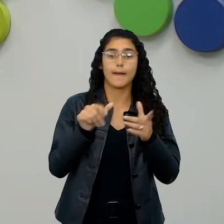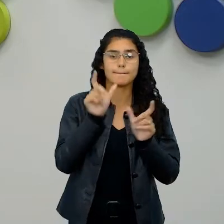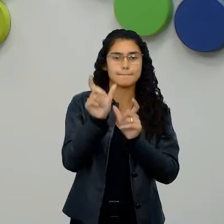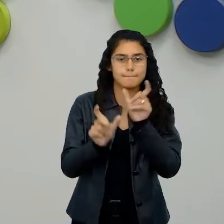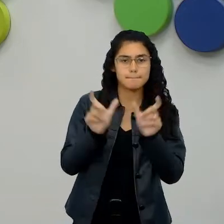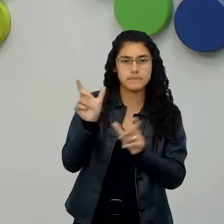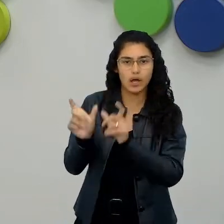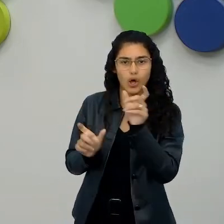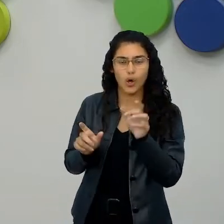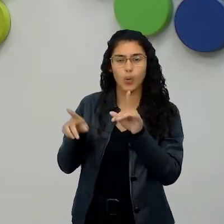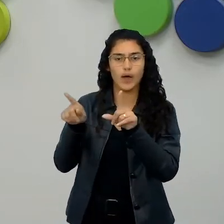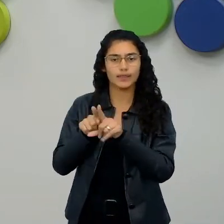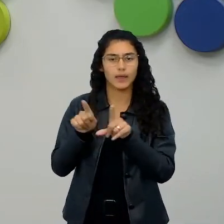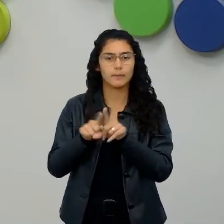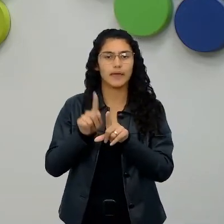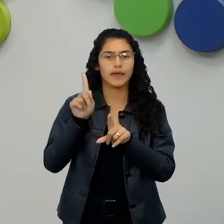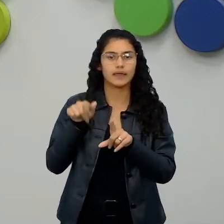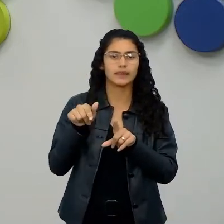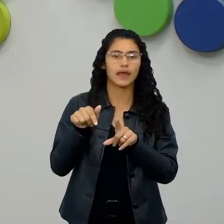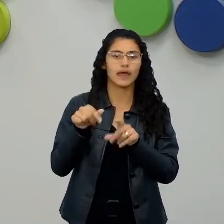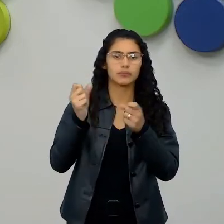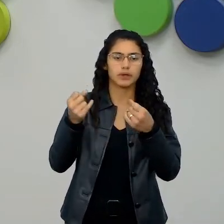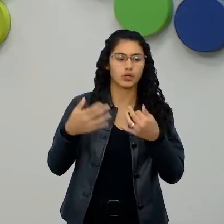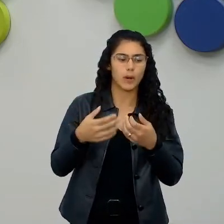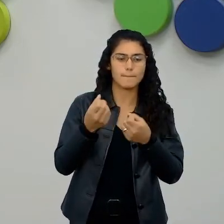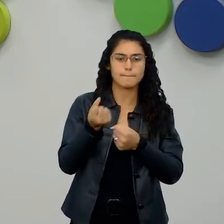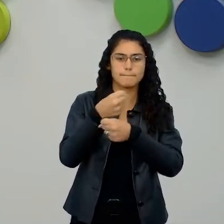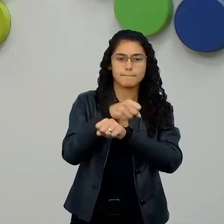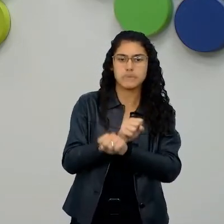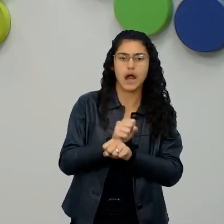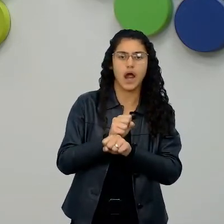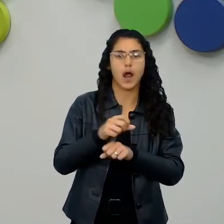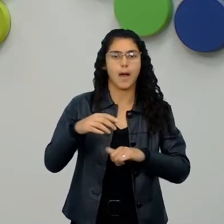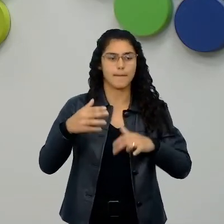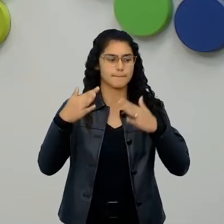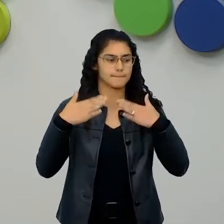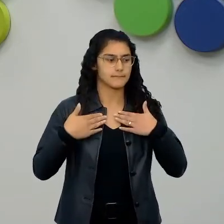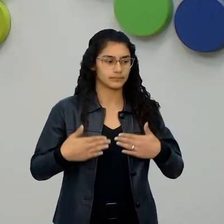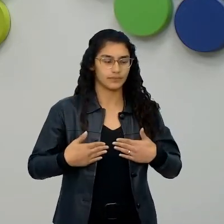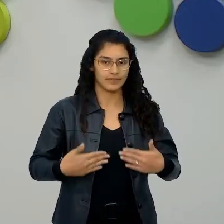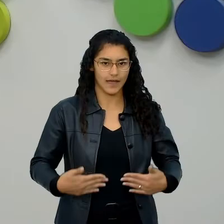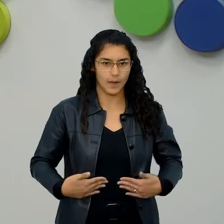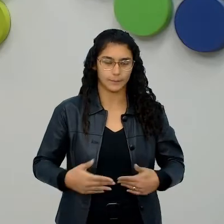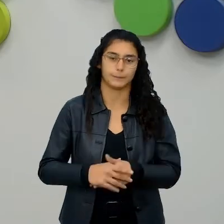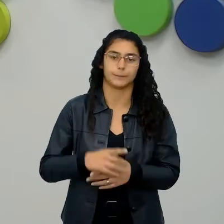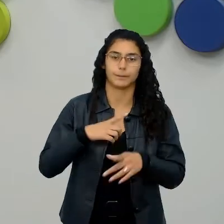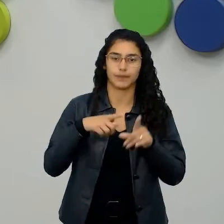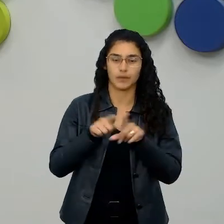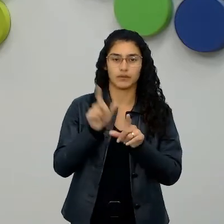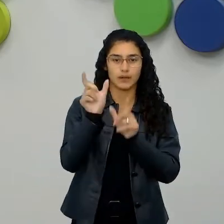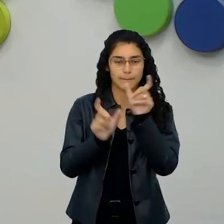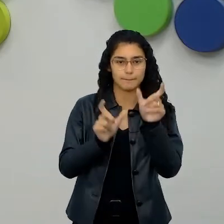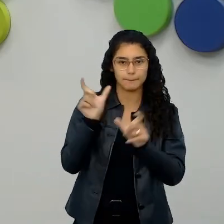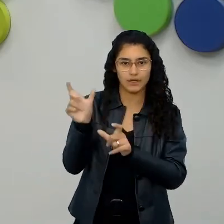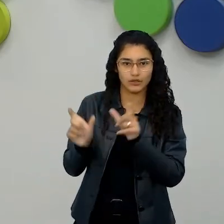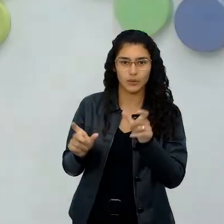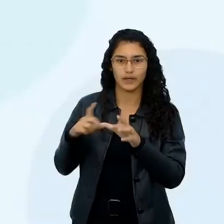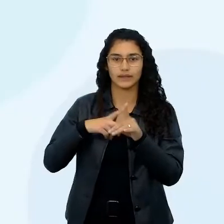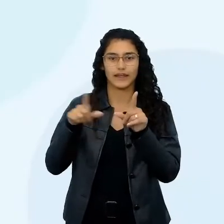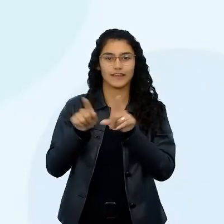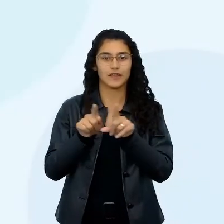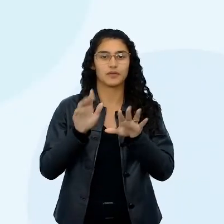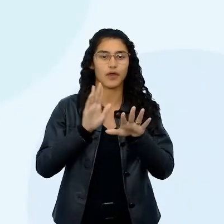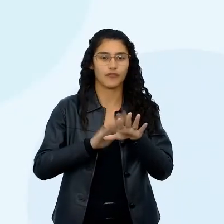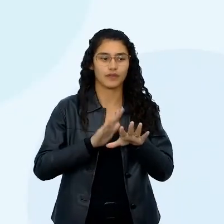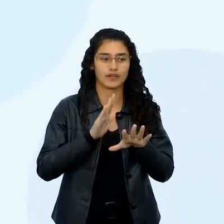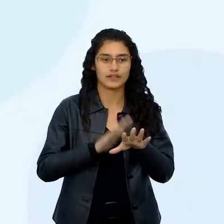pessoas que seria justificada a exploração dos corpos dessas pessoas, a submissão dessas pessoas, que essas pessoas